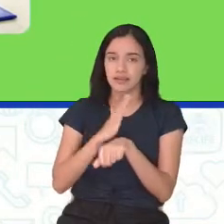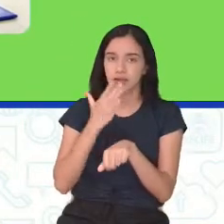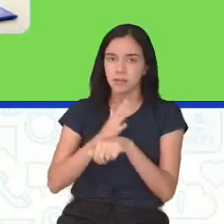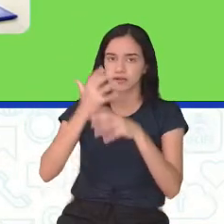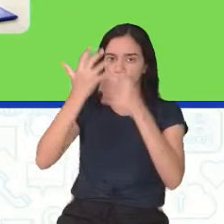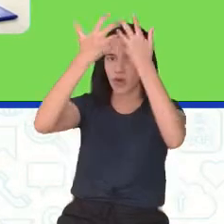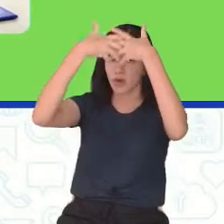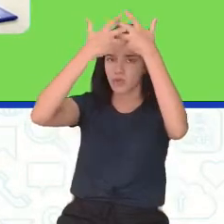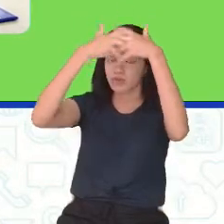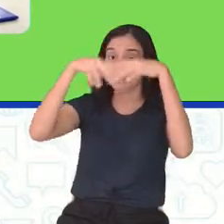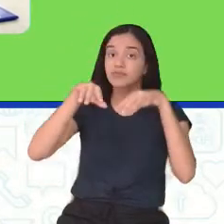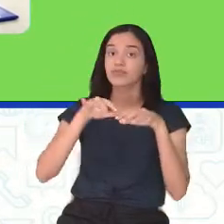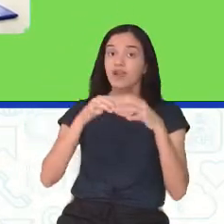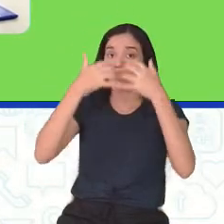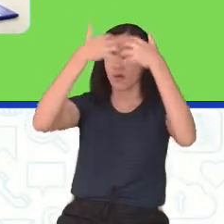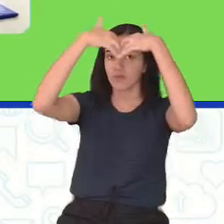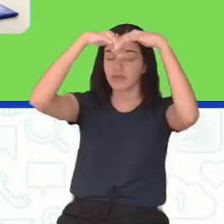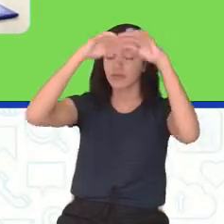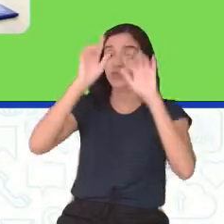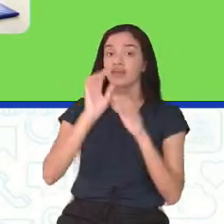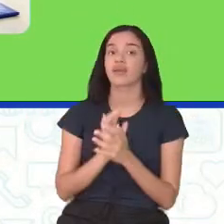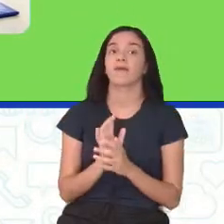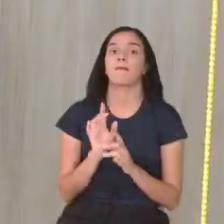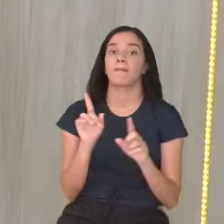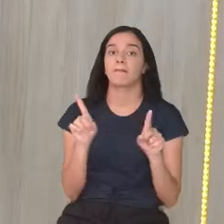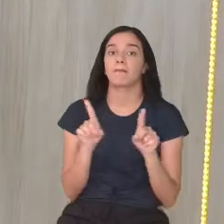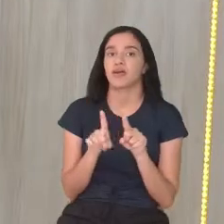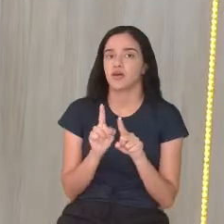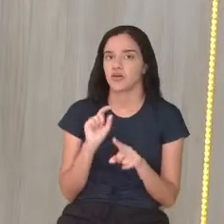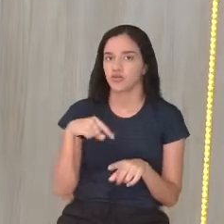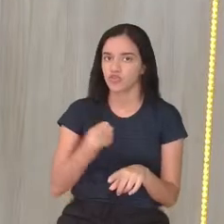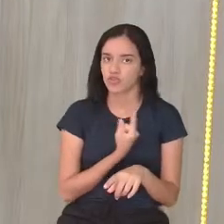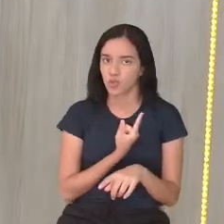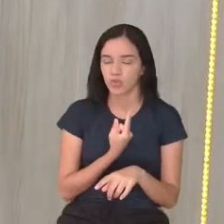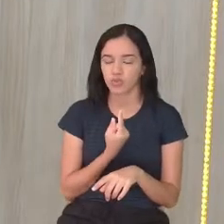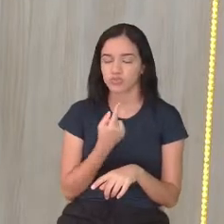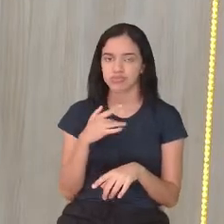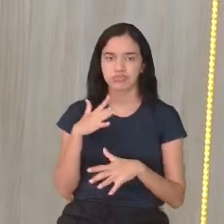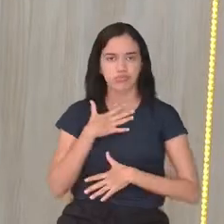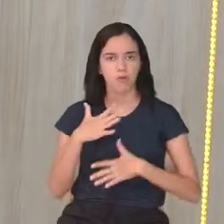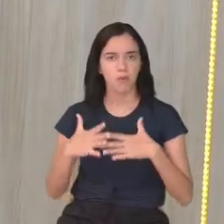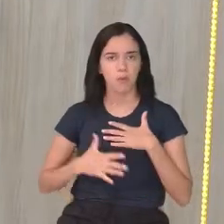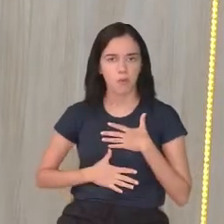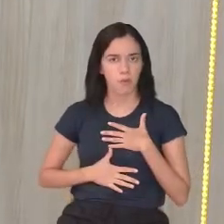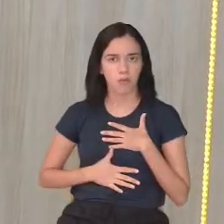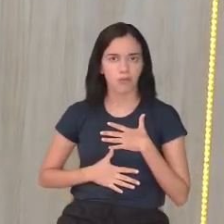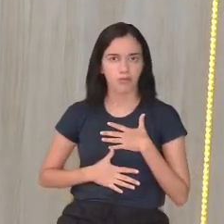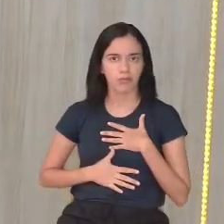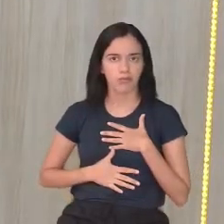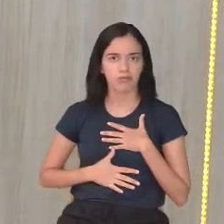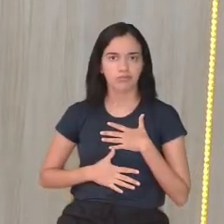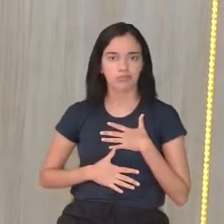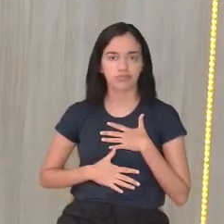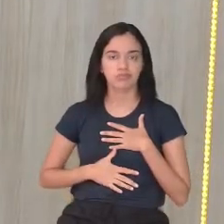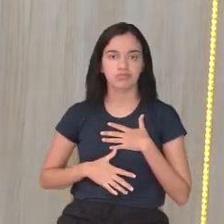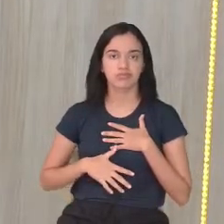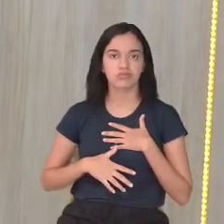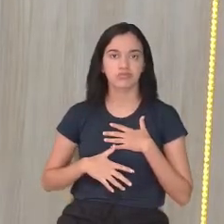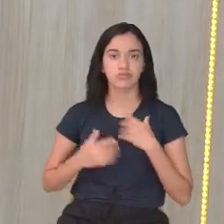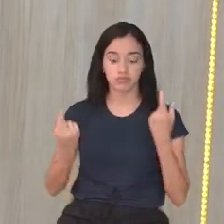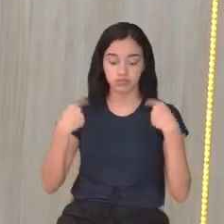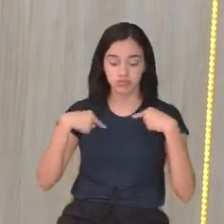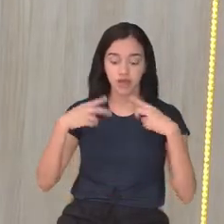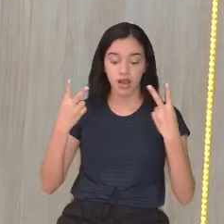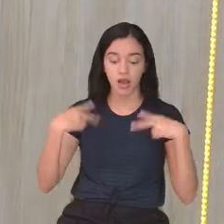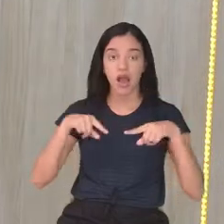cérebro. Vejam que não é só o corpo, né? Não, o corpo, quando a gente fala assim, é a parte física, visível, né? Mas